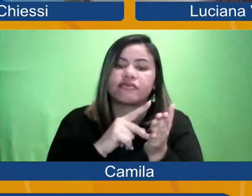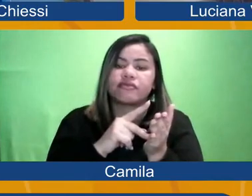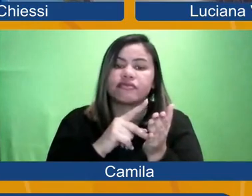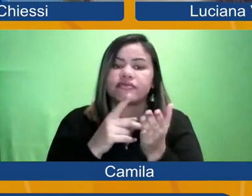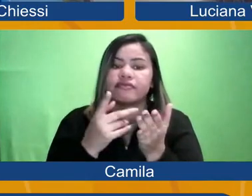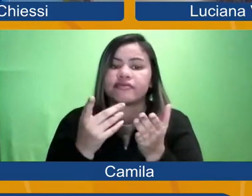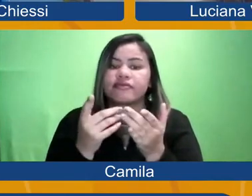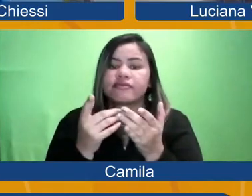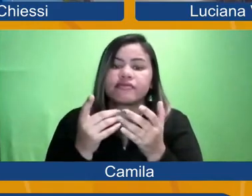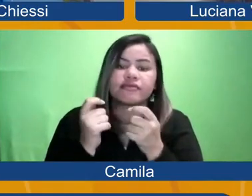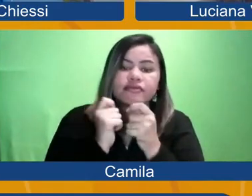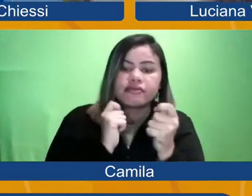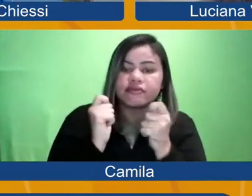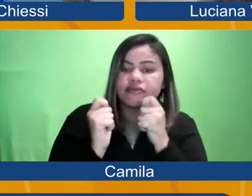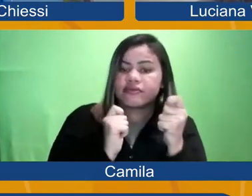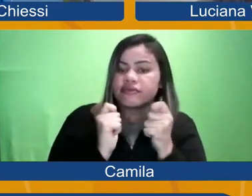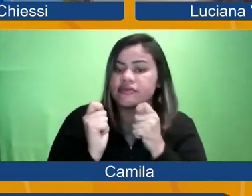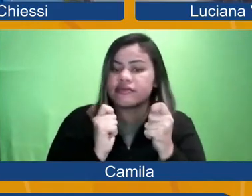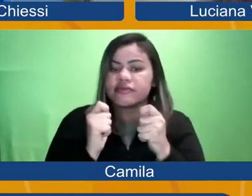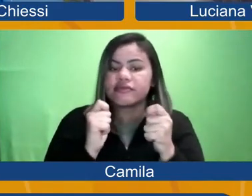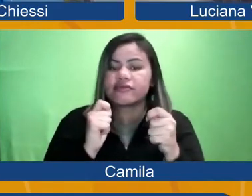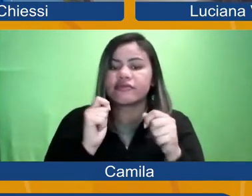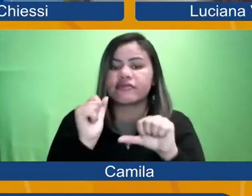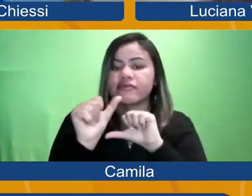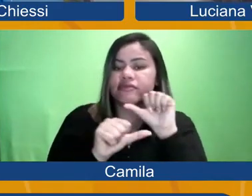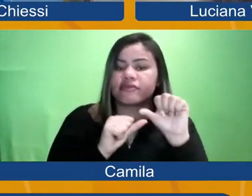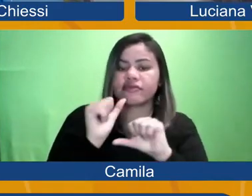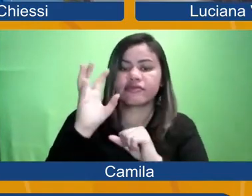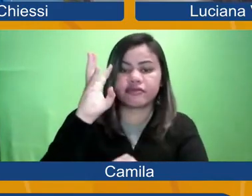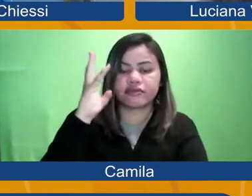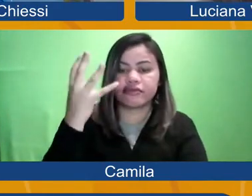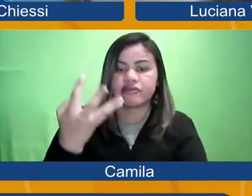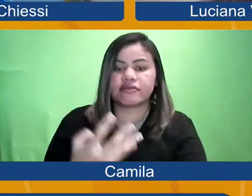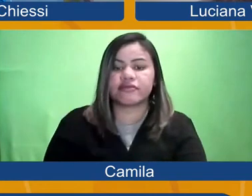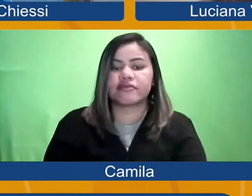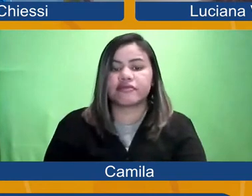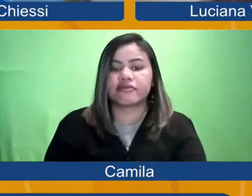contenção aí, enfrentar as mudanças climáticas.